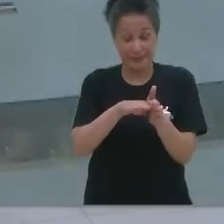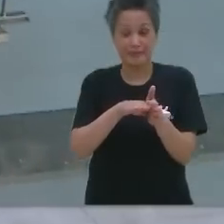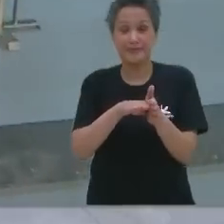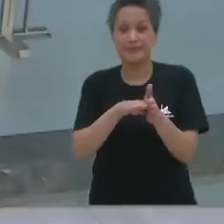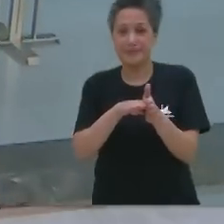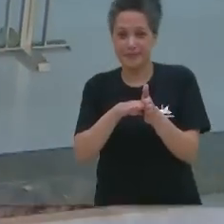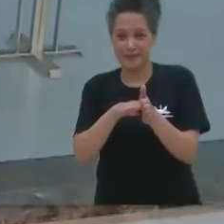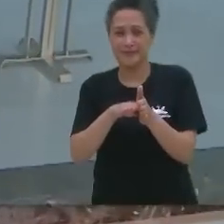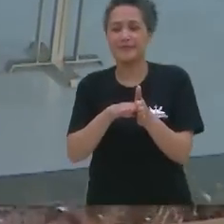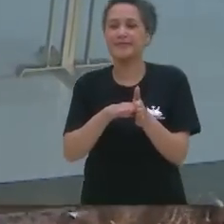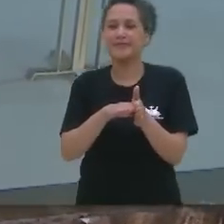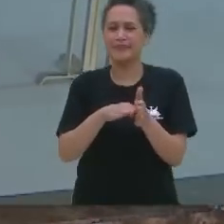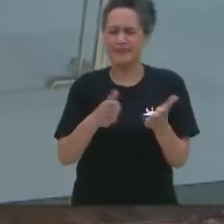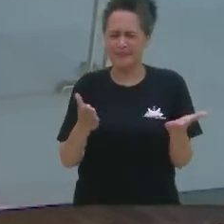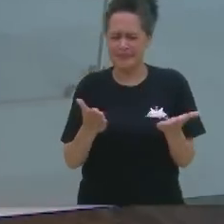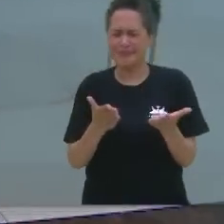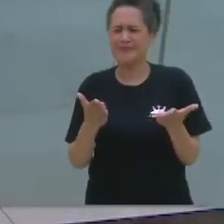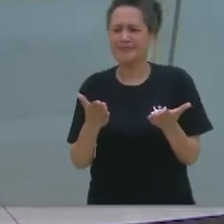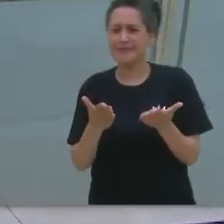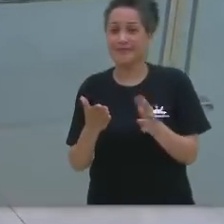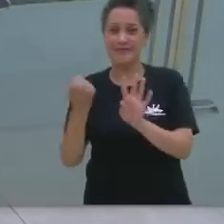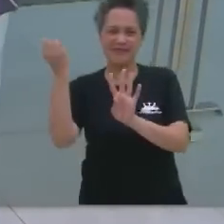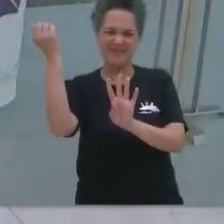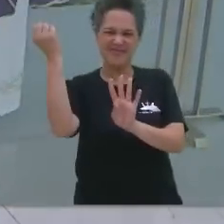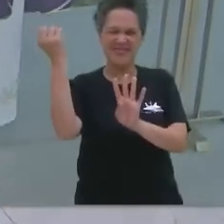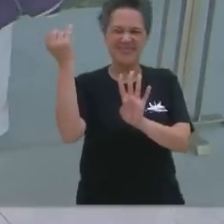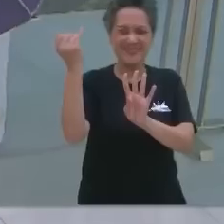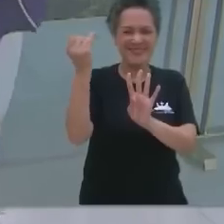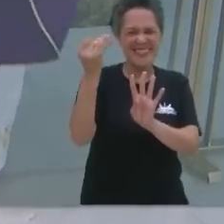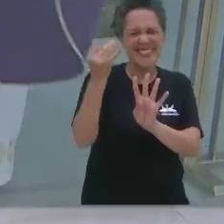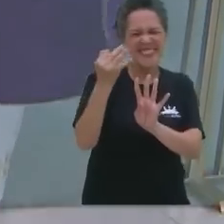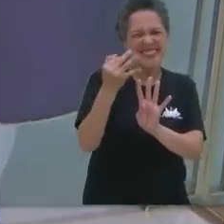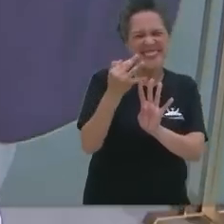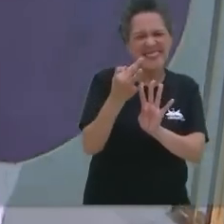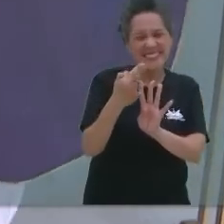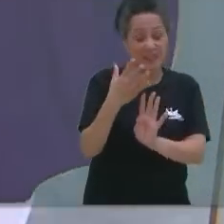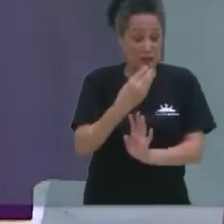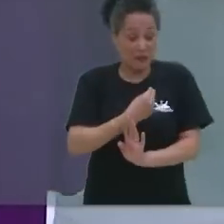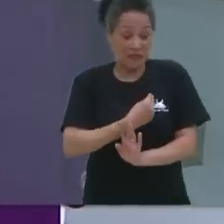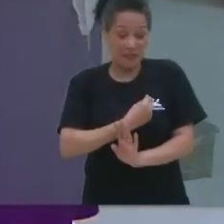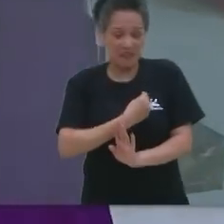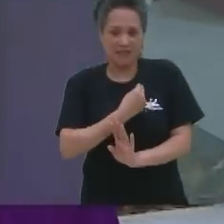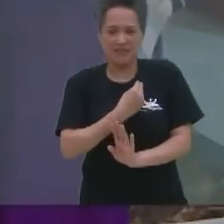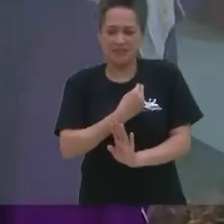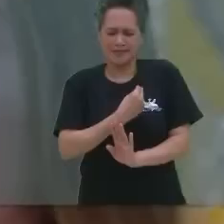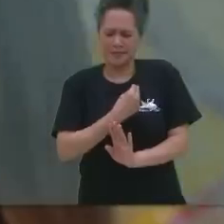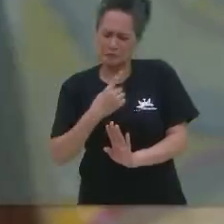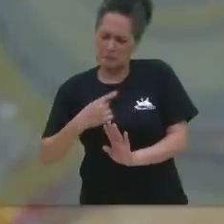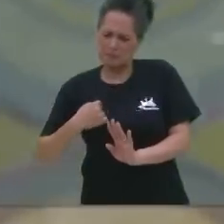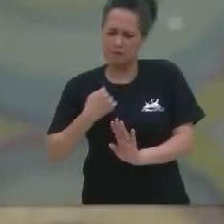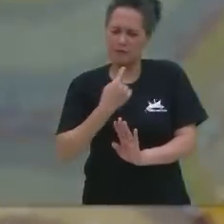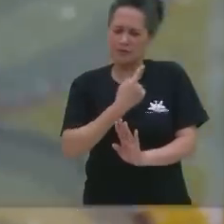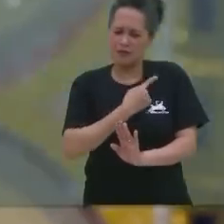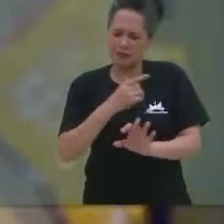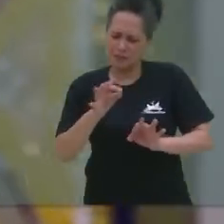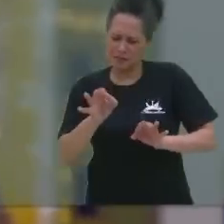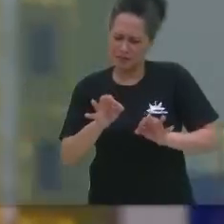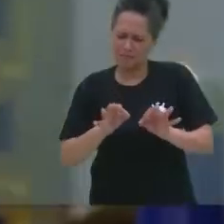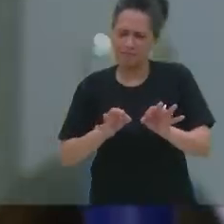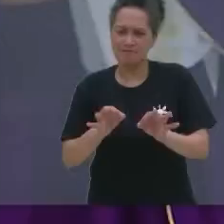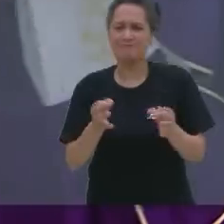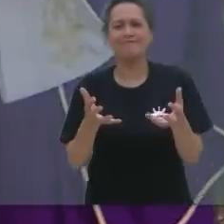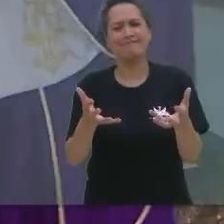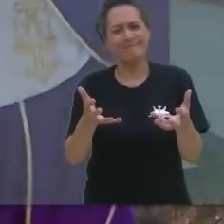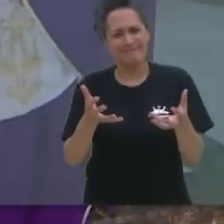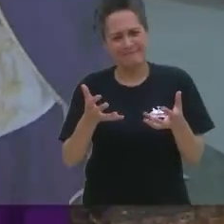chegar? Advento, a tua vinda, nós queremos preparar. Vem,